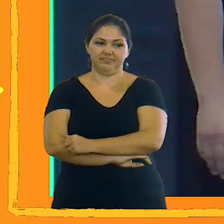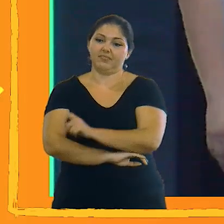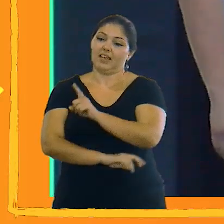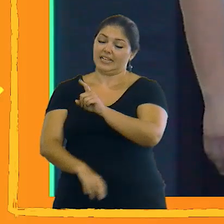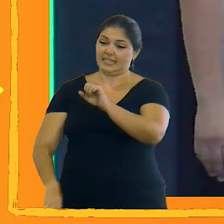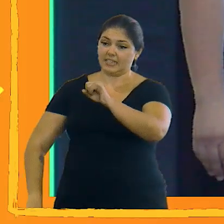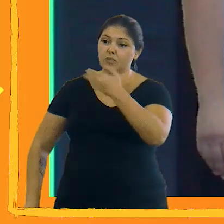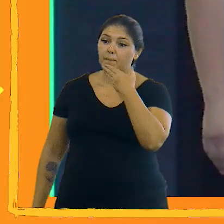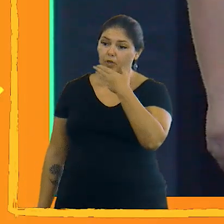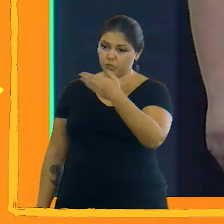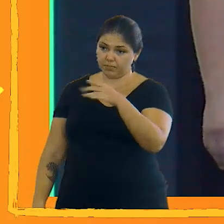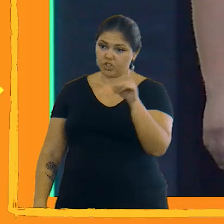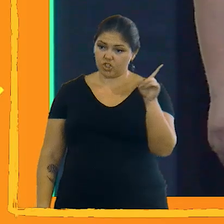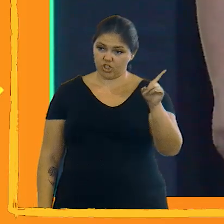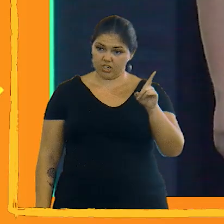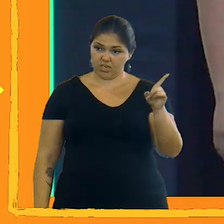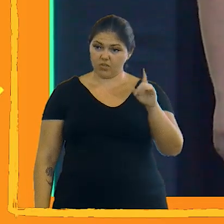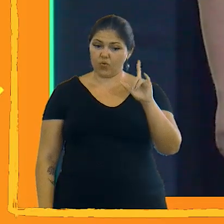materi